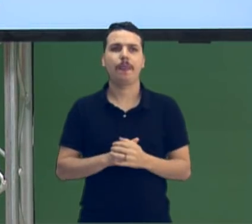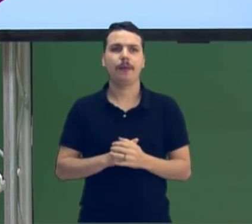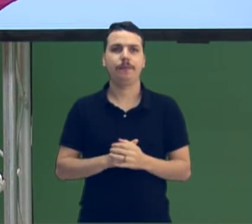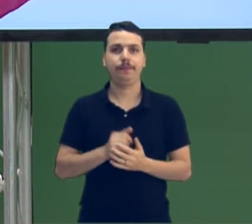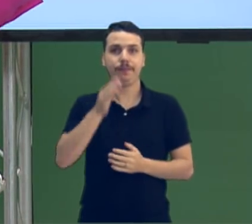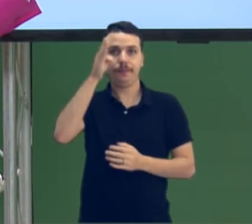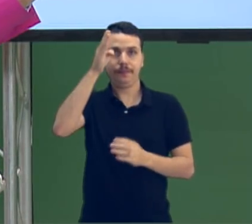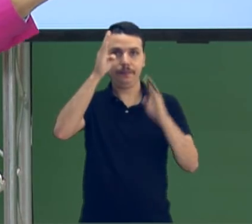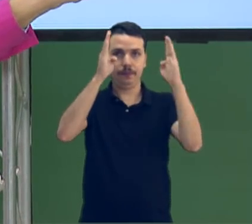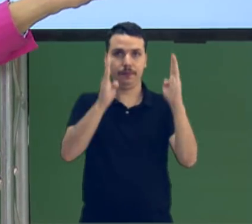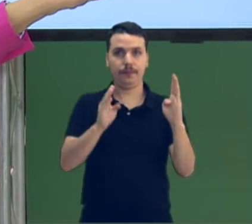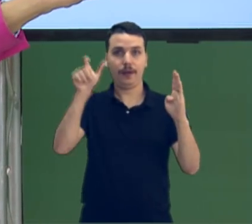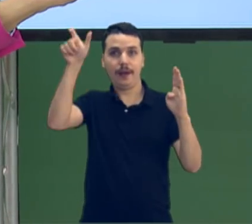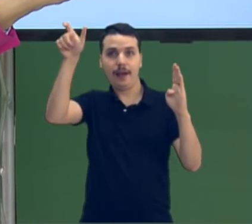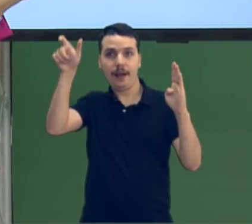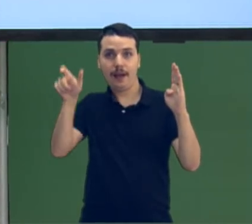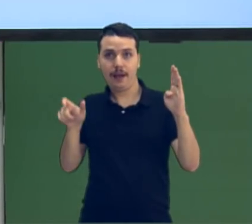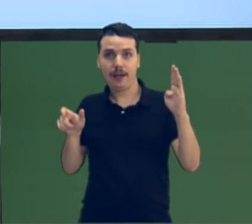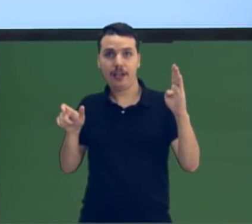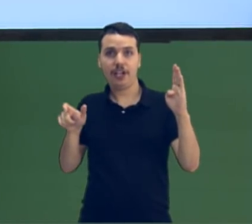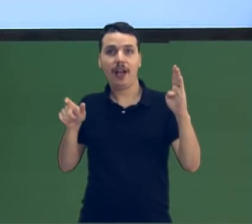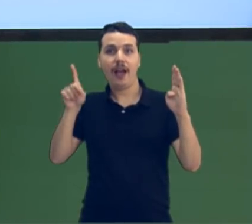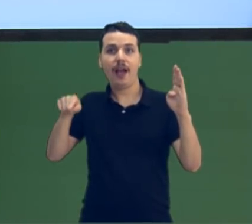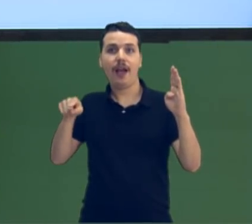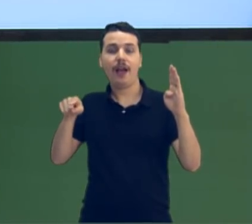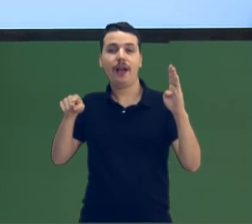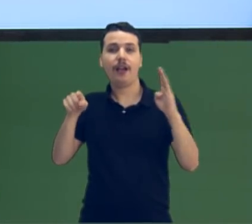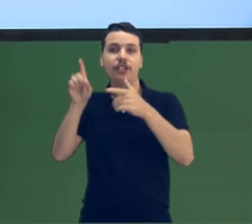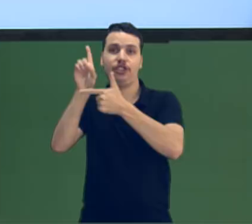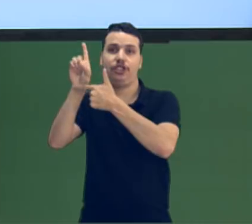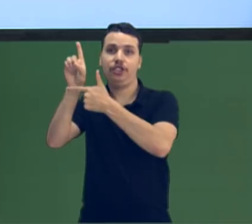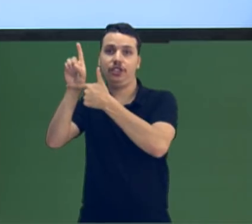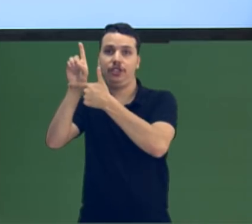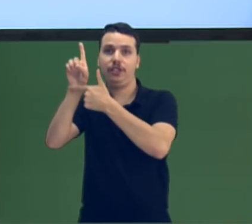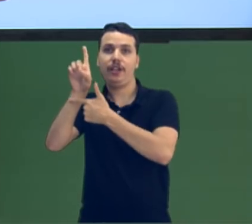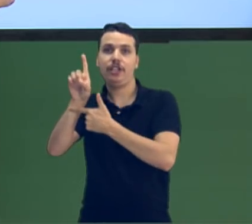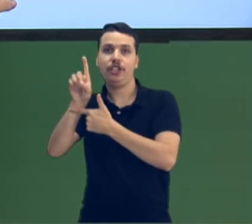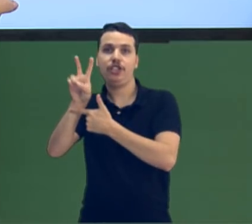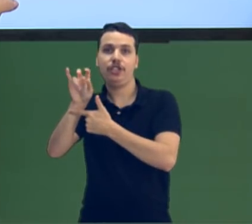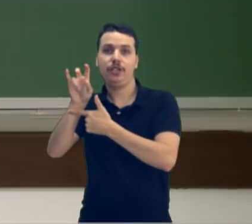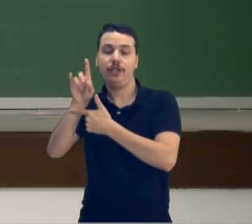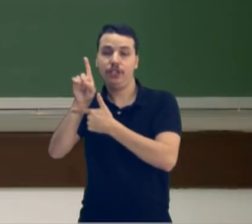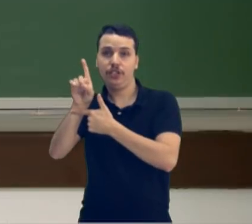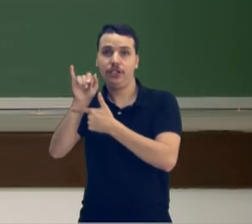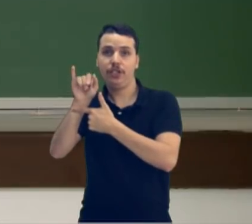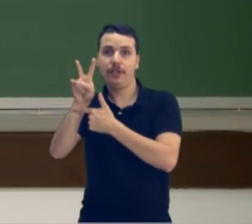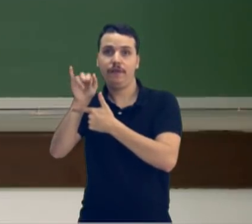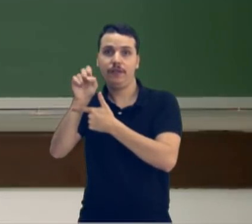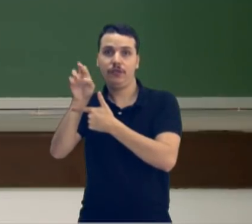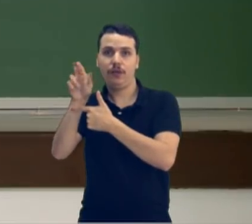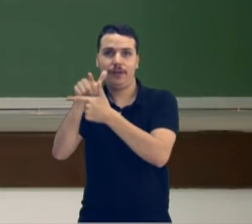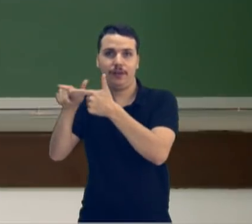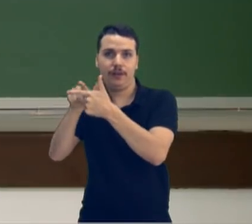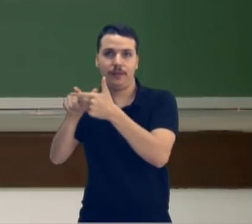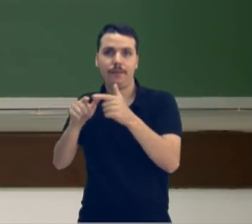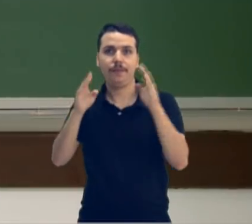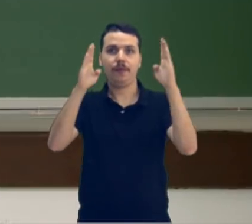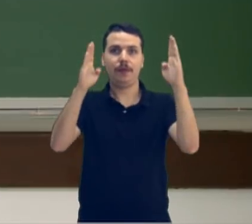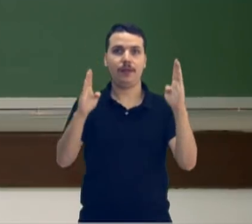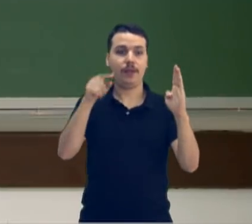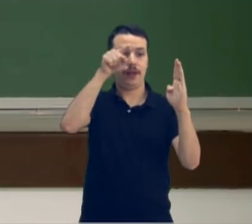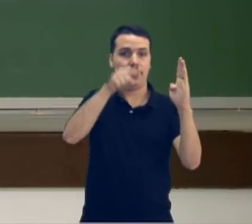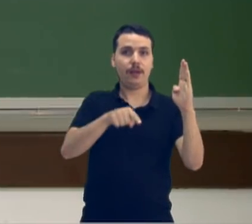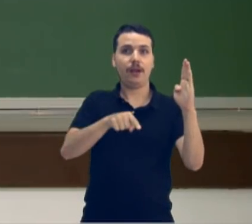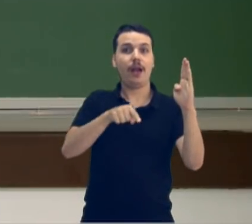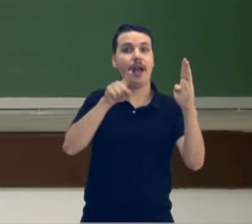vir os divisores e aqui vão vir os quocientes. No rascunho, posso fazer a divisão